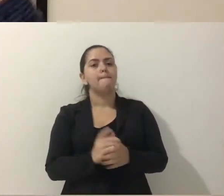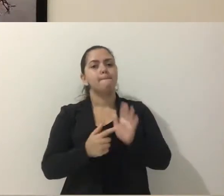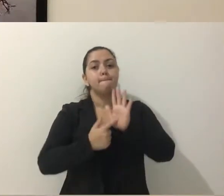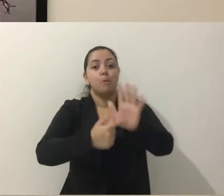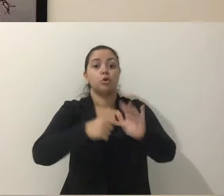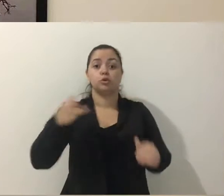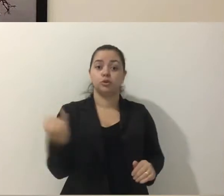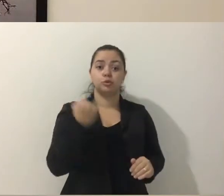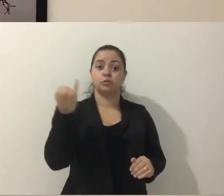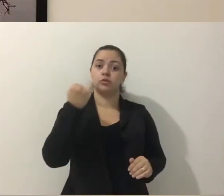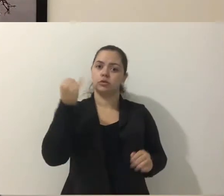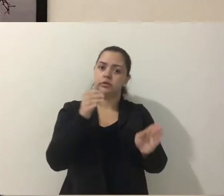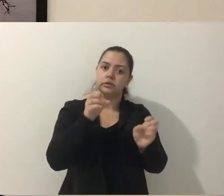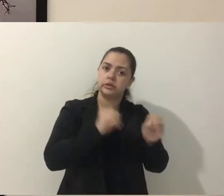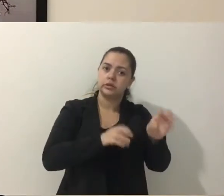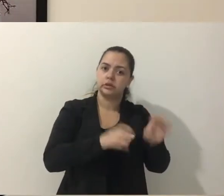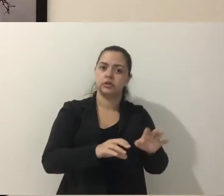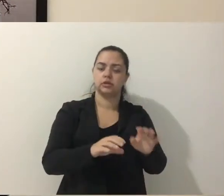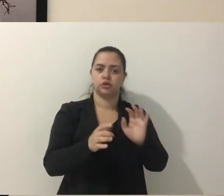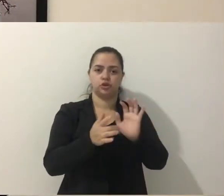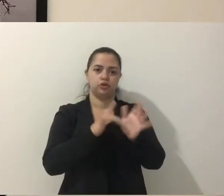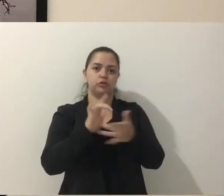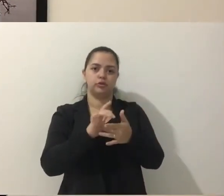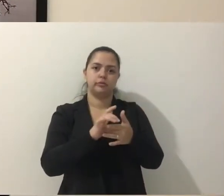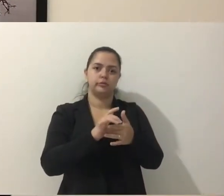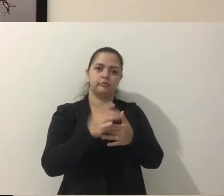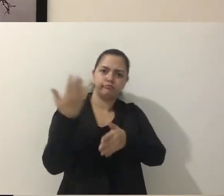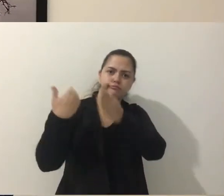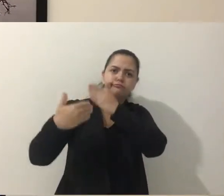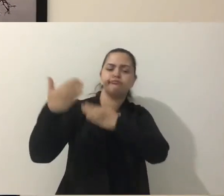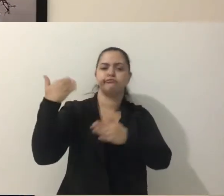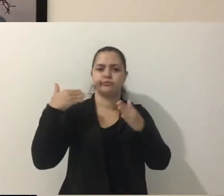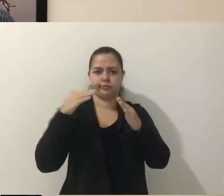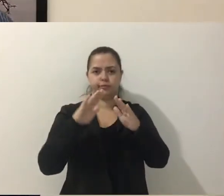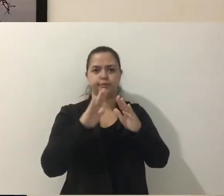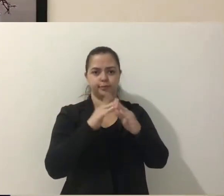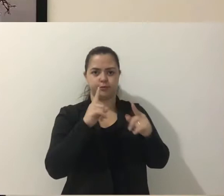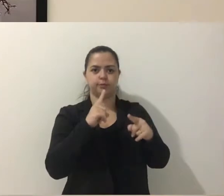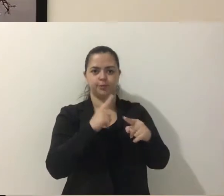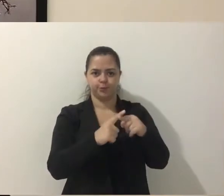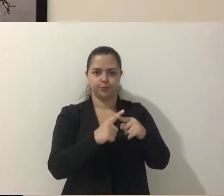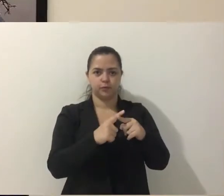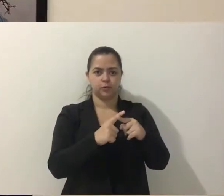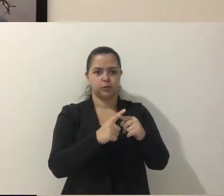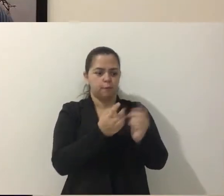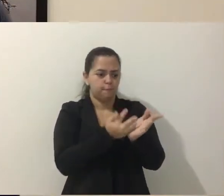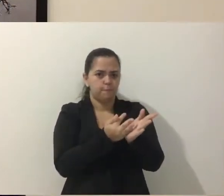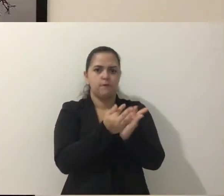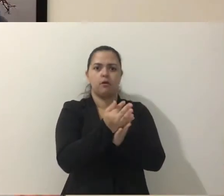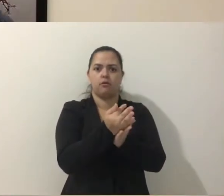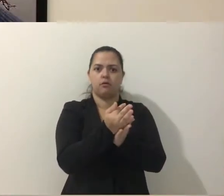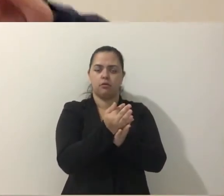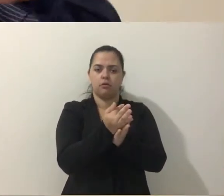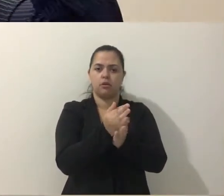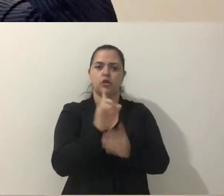Jesus na igreja primitiva. O ensino de Jesus sobre a honestidade. O que é que ele diz? Que nós temos que ser